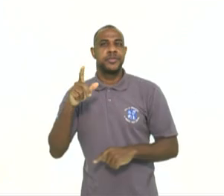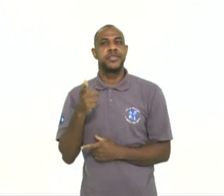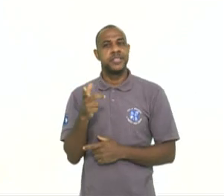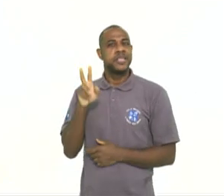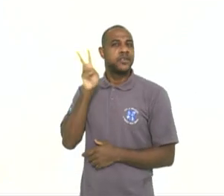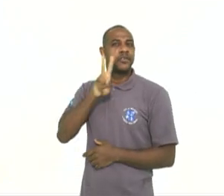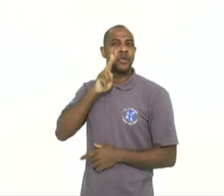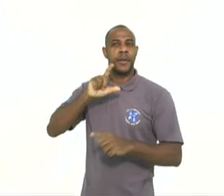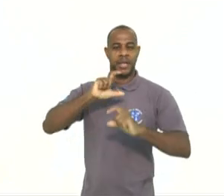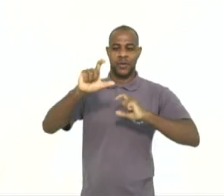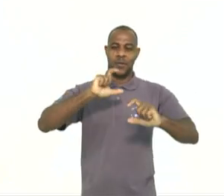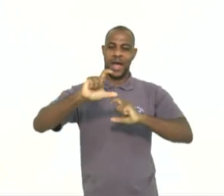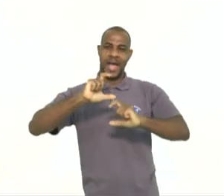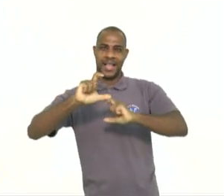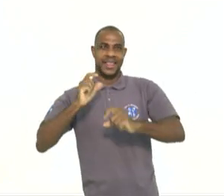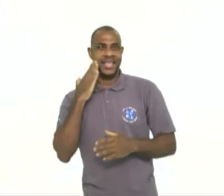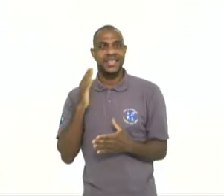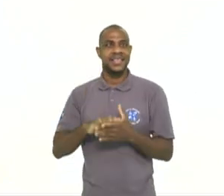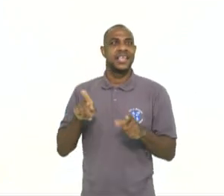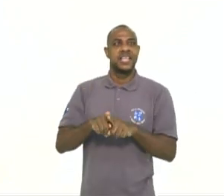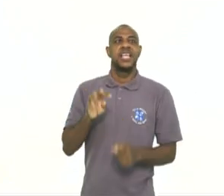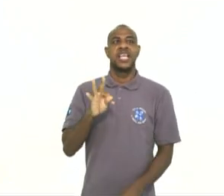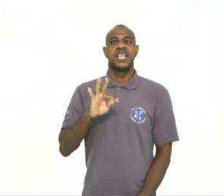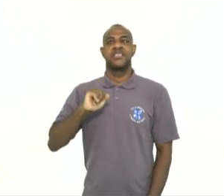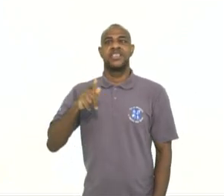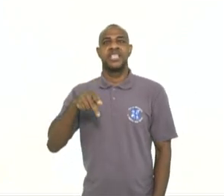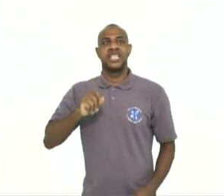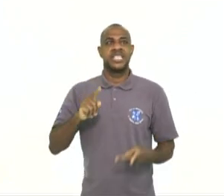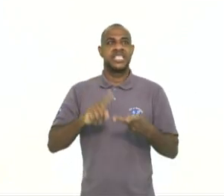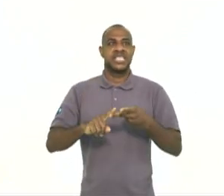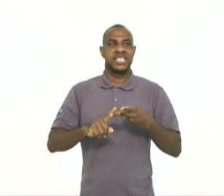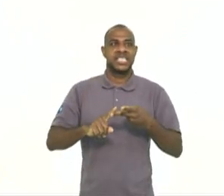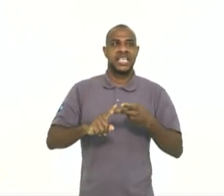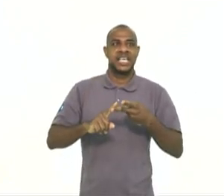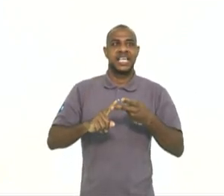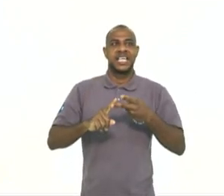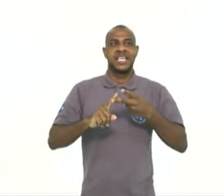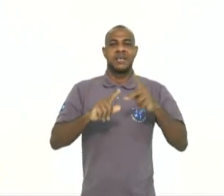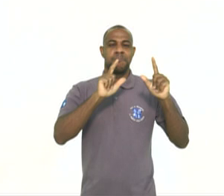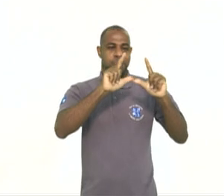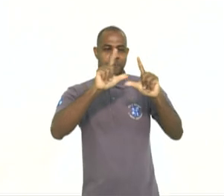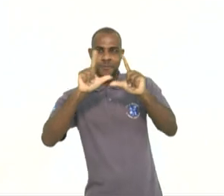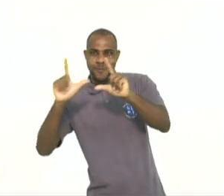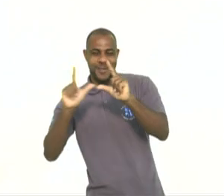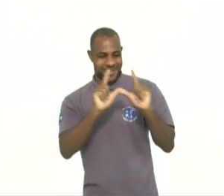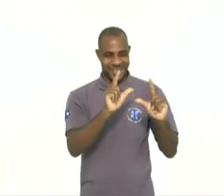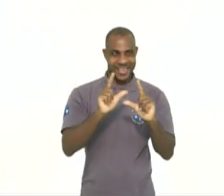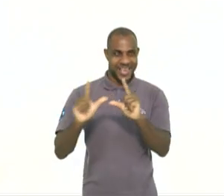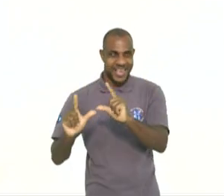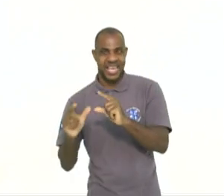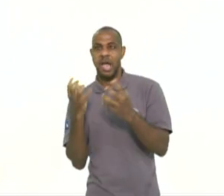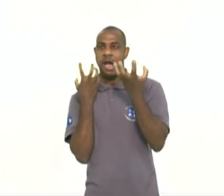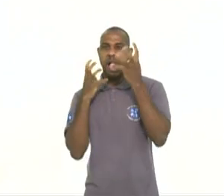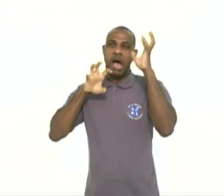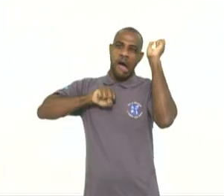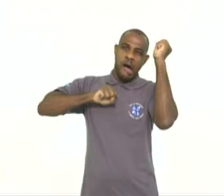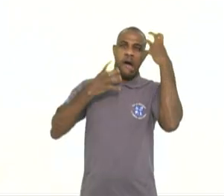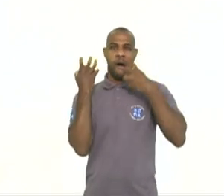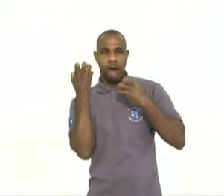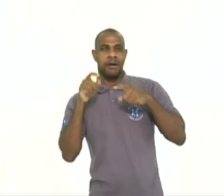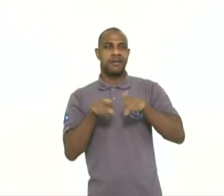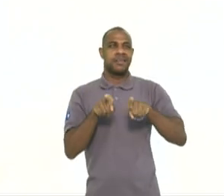quadrinhos sendo elas tirinha cartoons mangás gibis Comics e